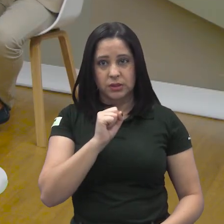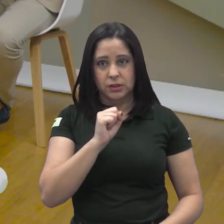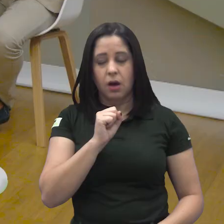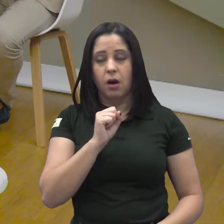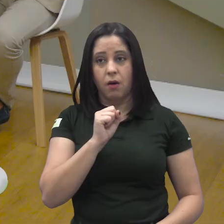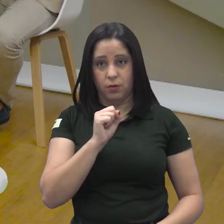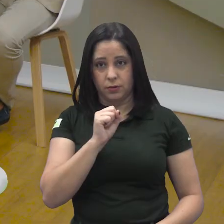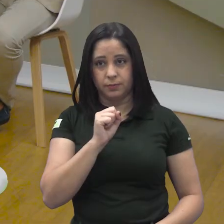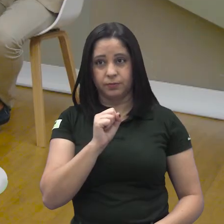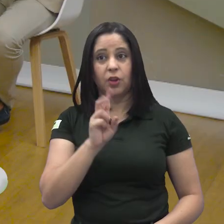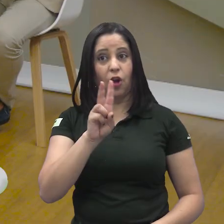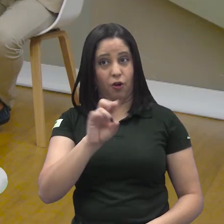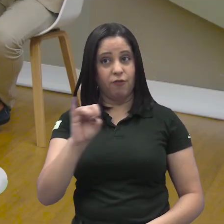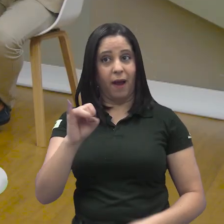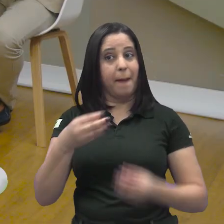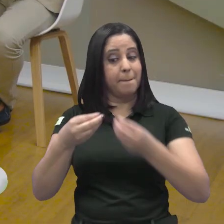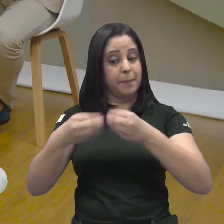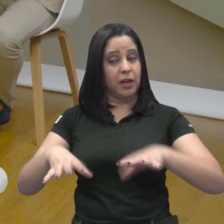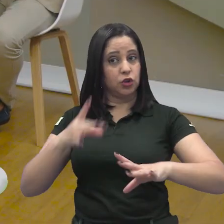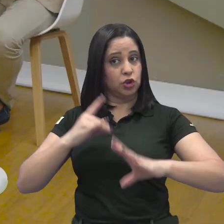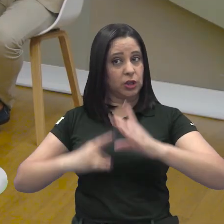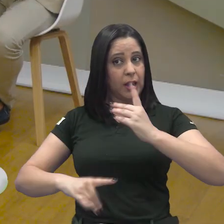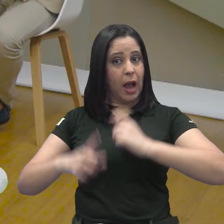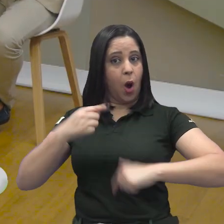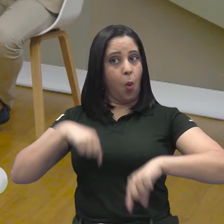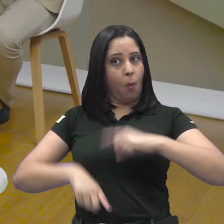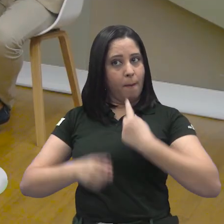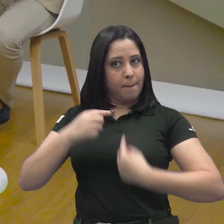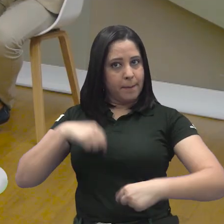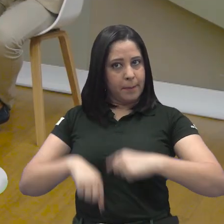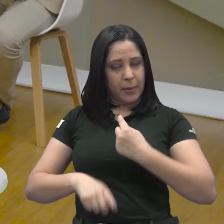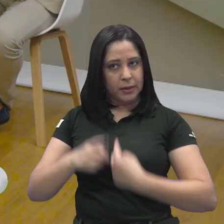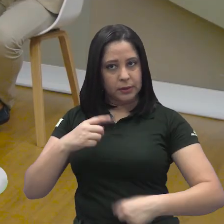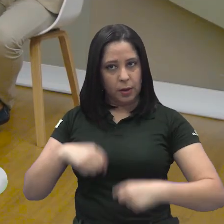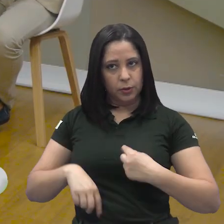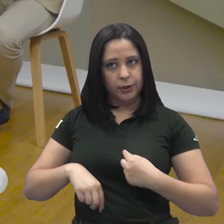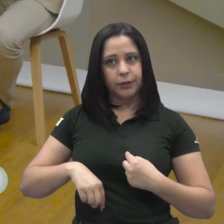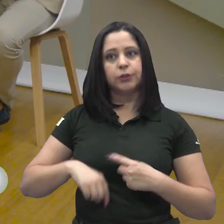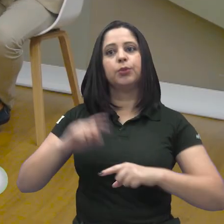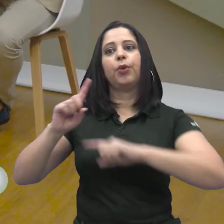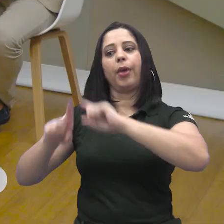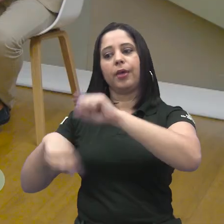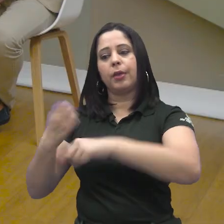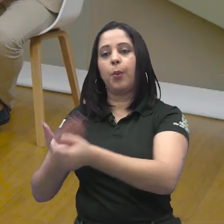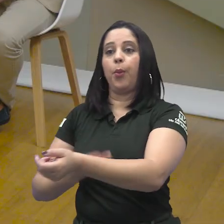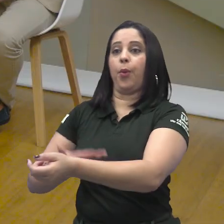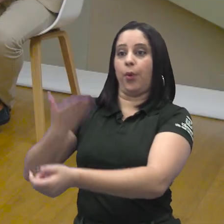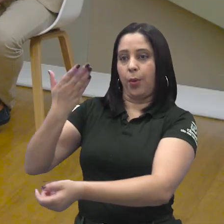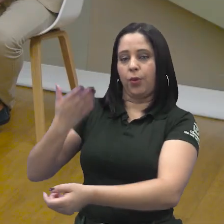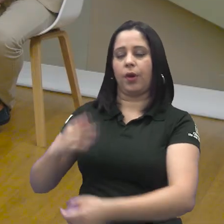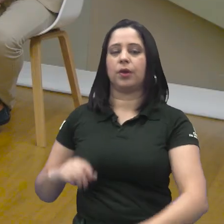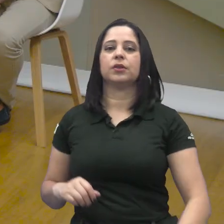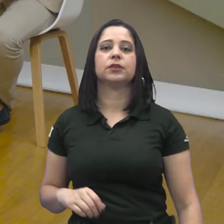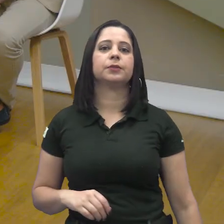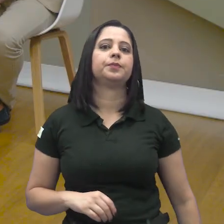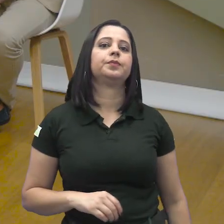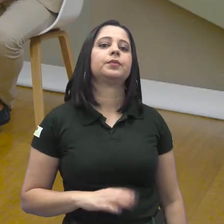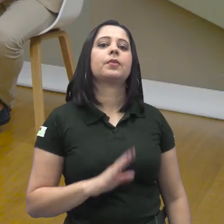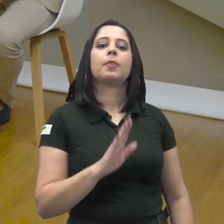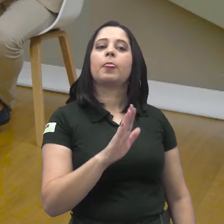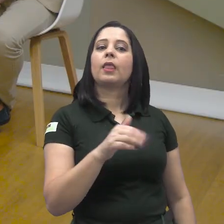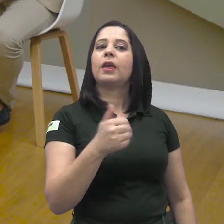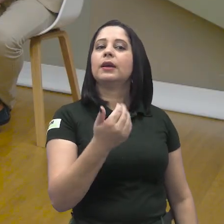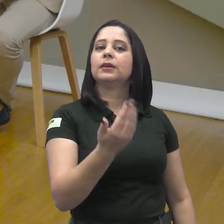síndrome metabólica, que a gente já comentou aqui, e o que, por sua vez, gera um aumento da pressão arterial. Entendi, doutor. E o